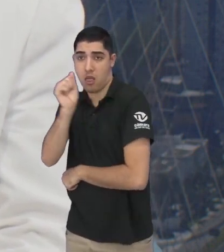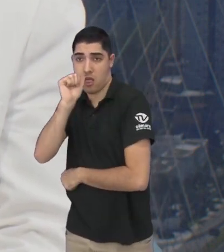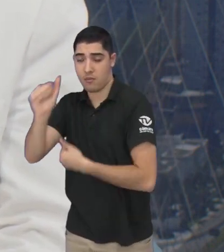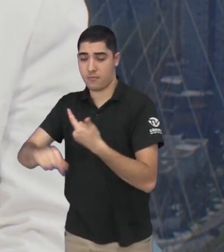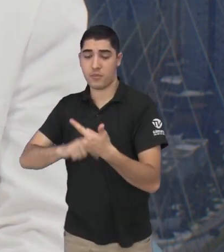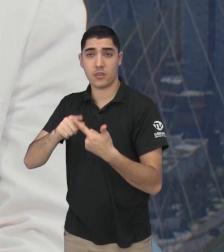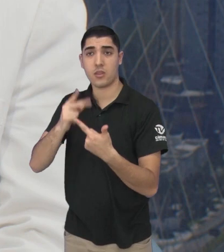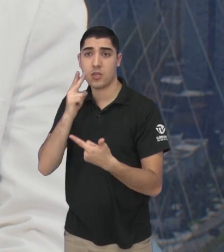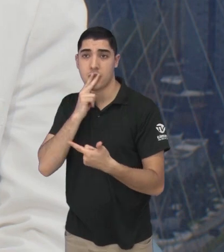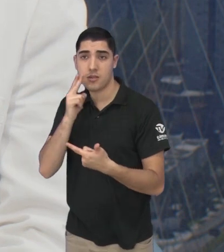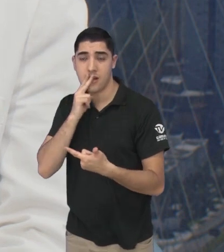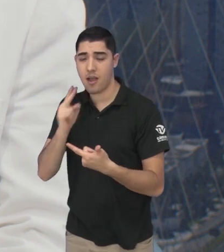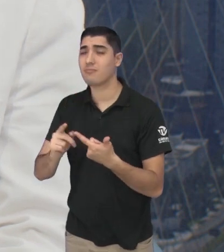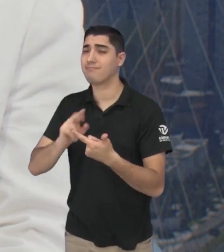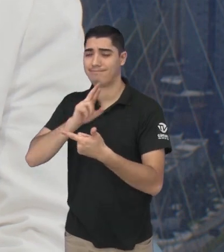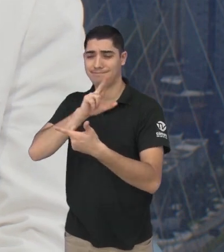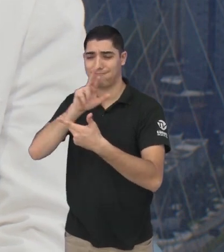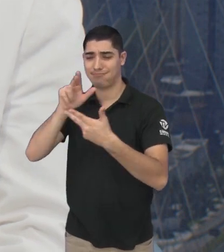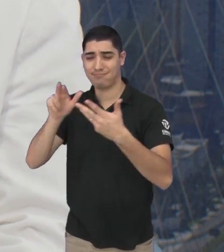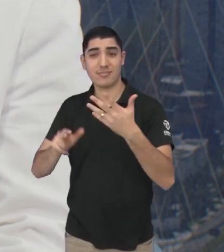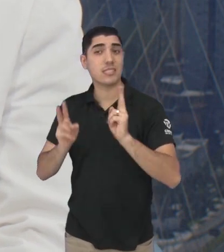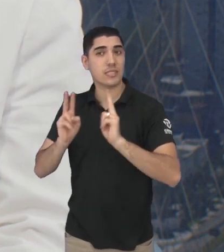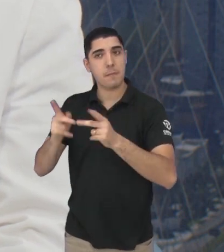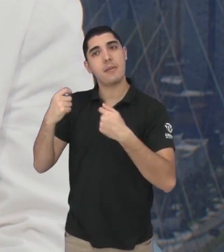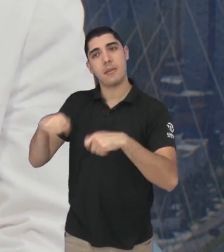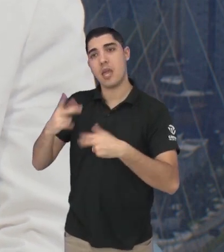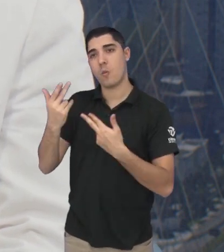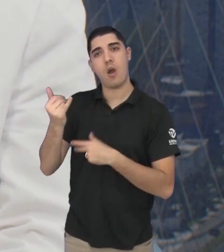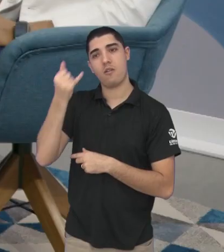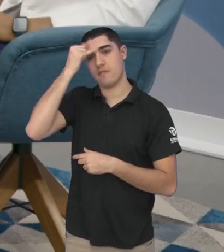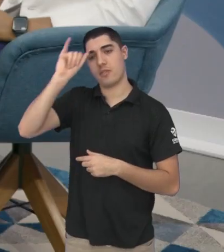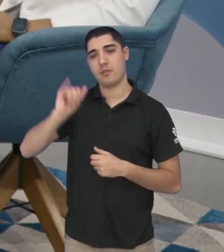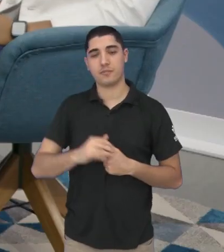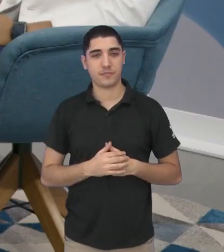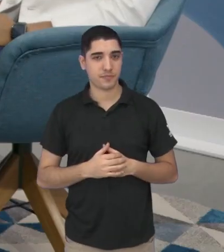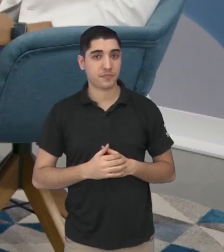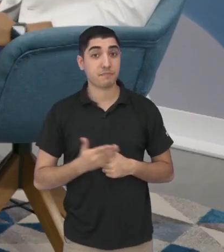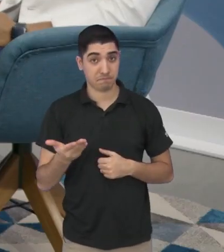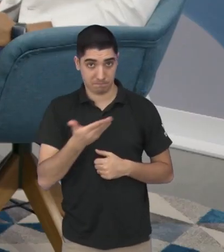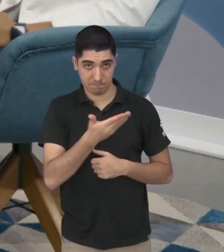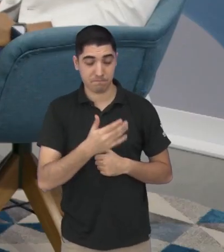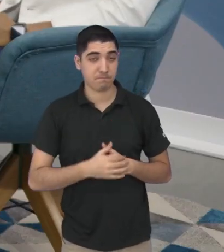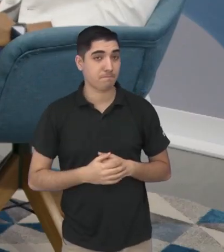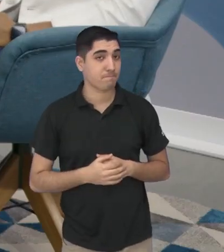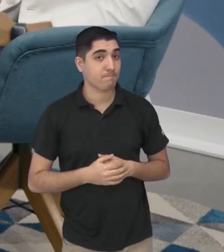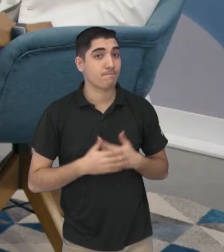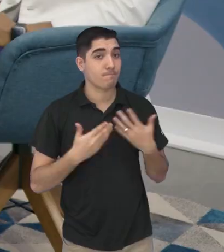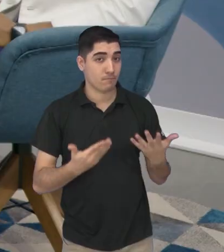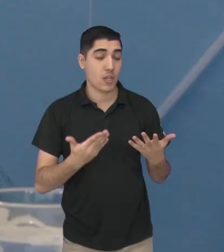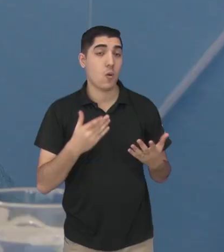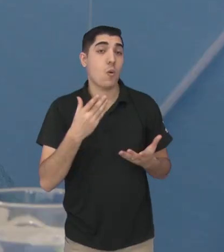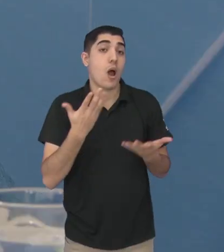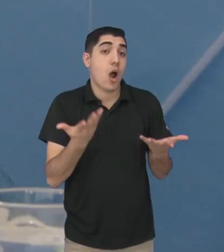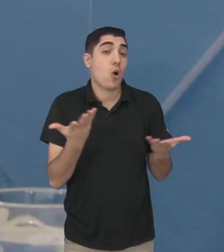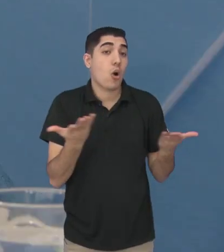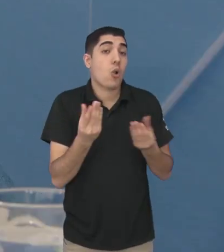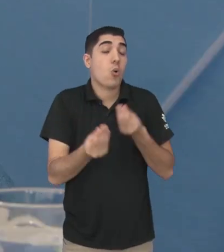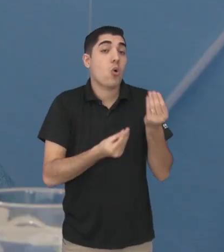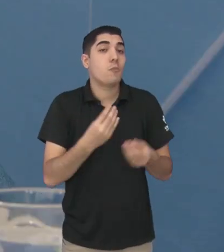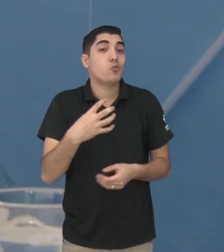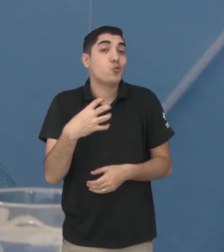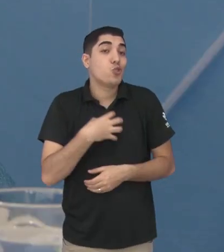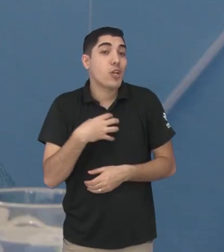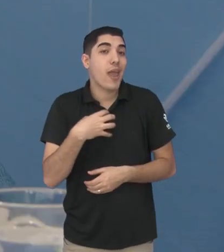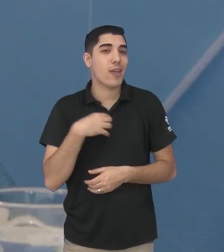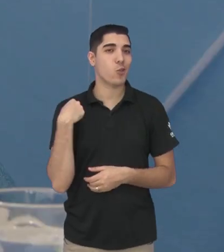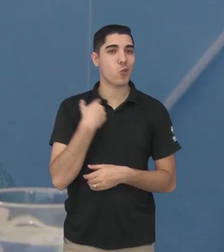questão do cigarro? Então, tudo isso sempre vai ser prevenção. Patrícia? Agora, a forma, né, como a gente aprendeu a